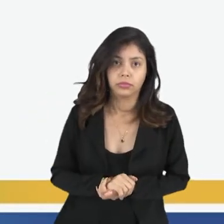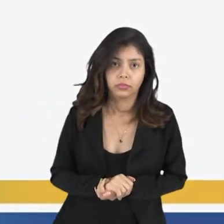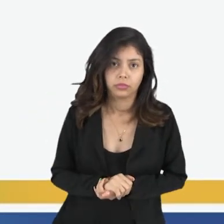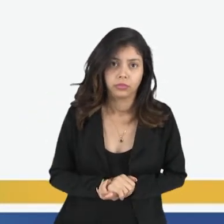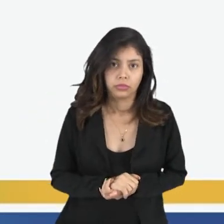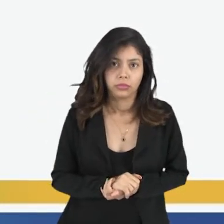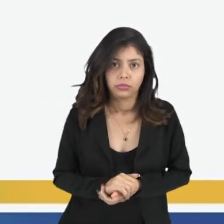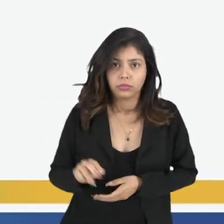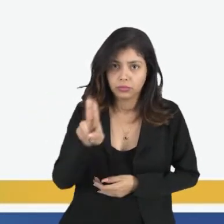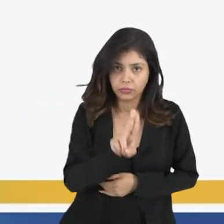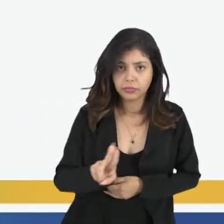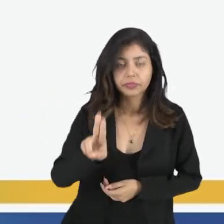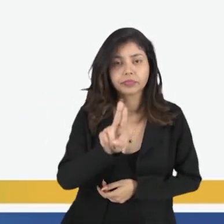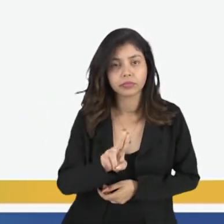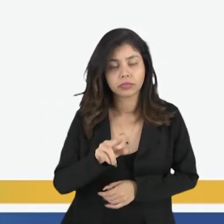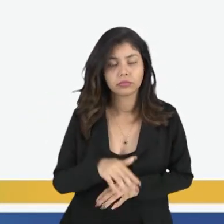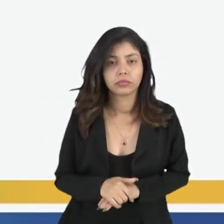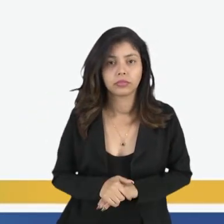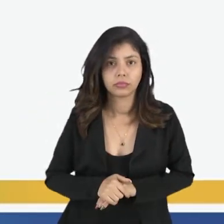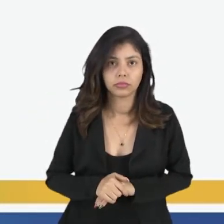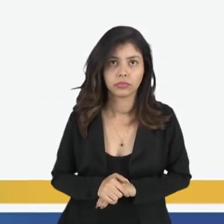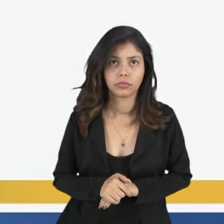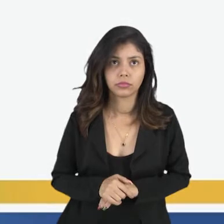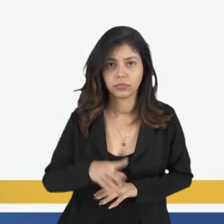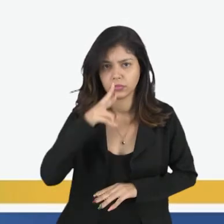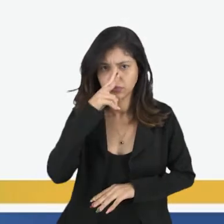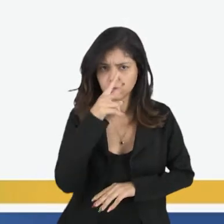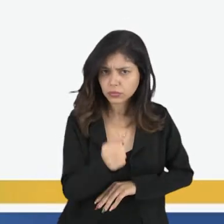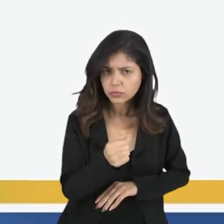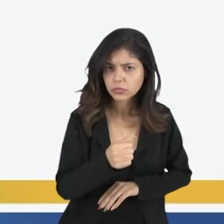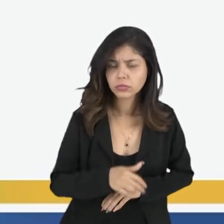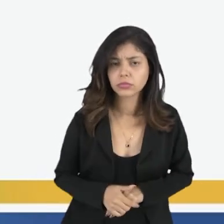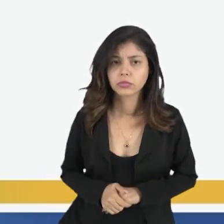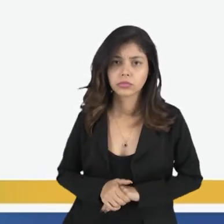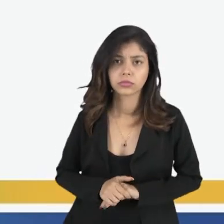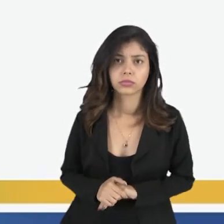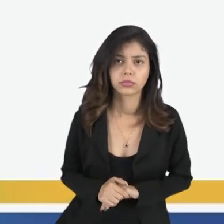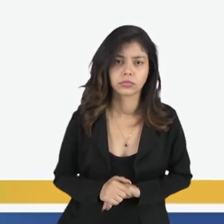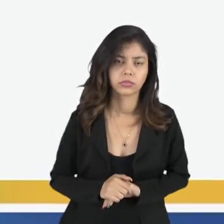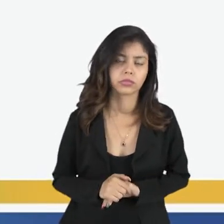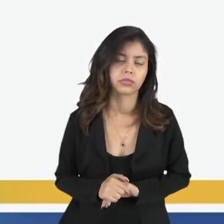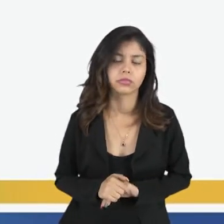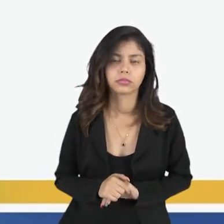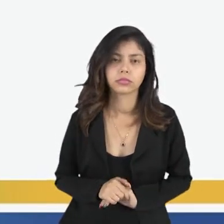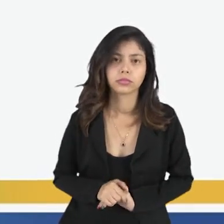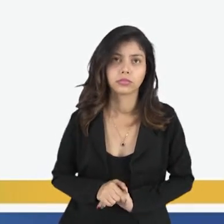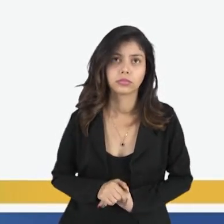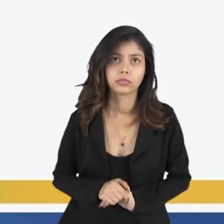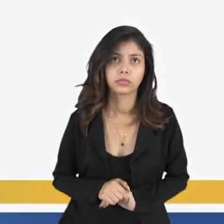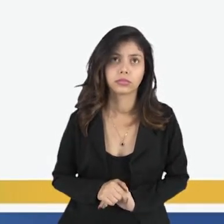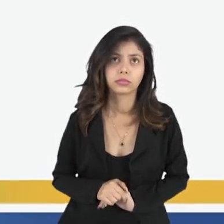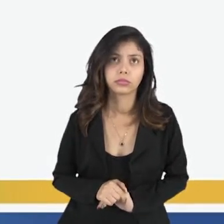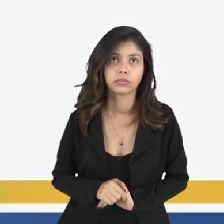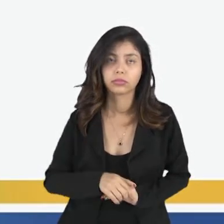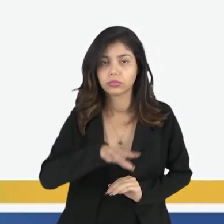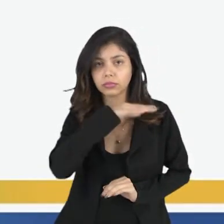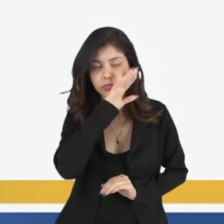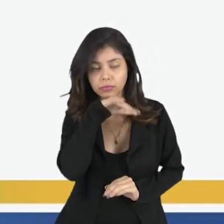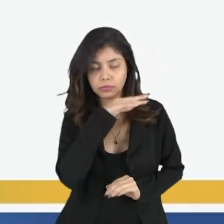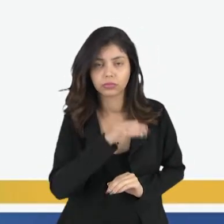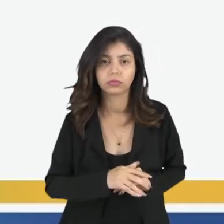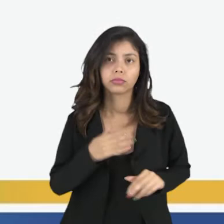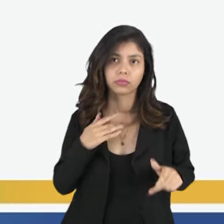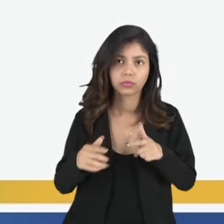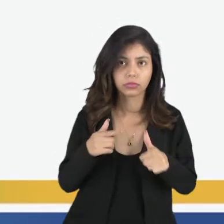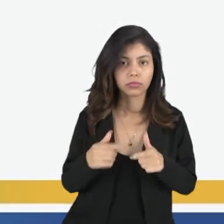a utilização e a força da utilização para animais, para desenvolver